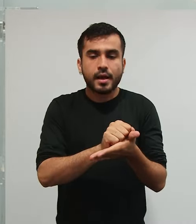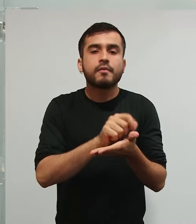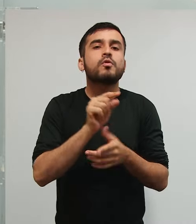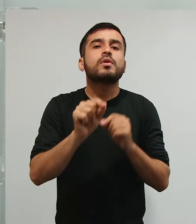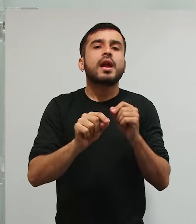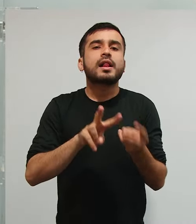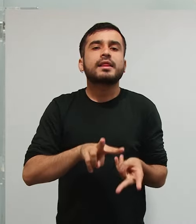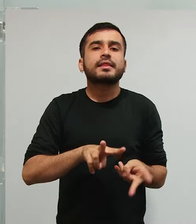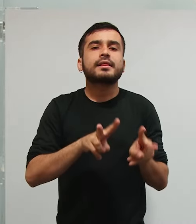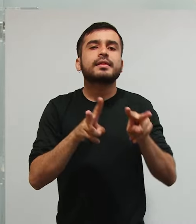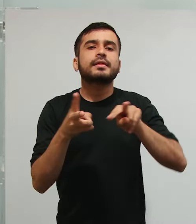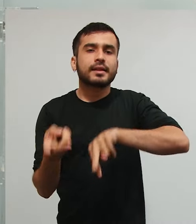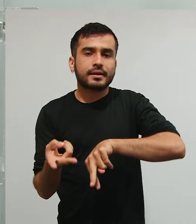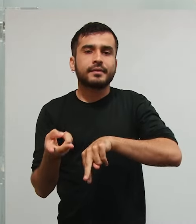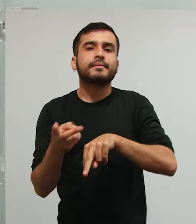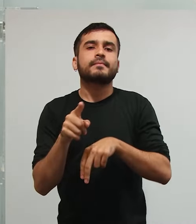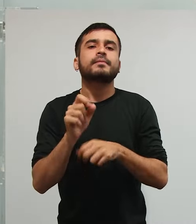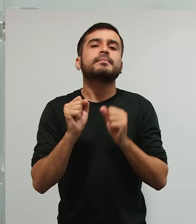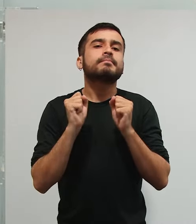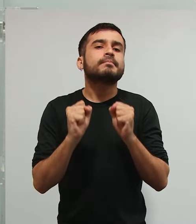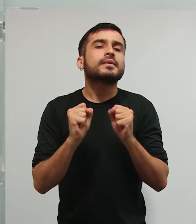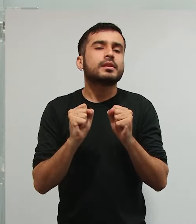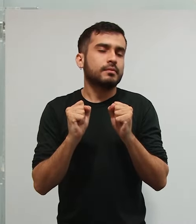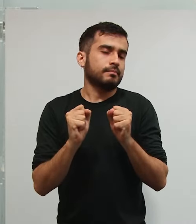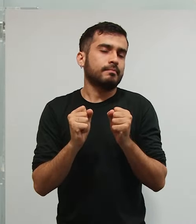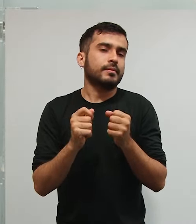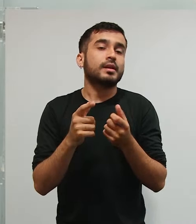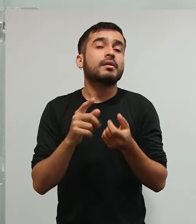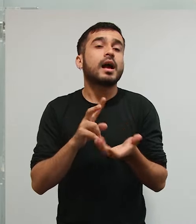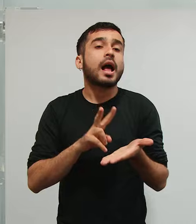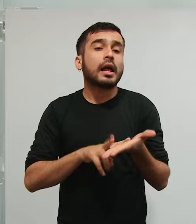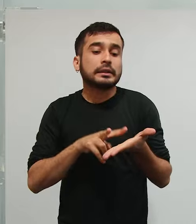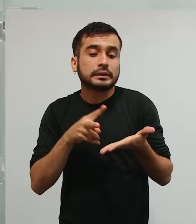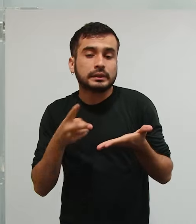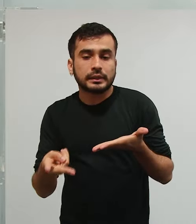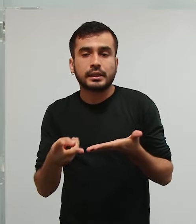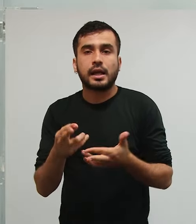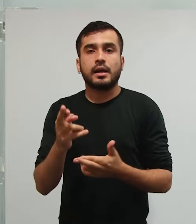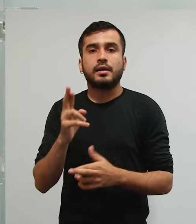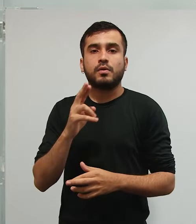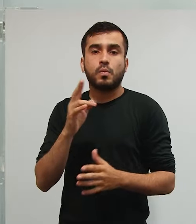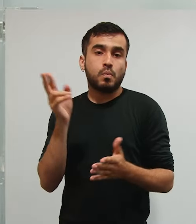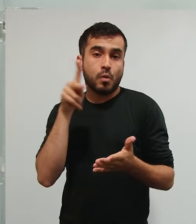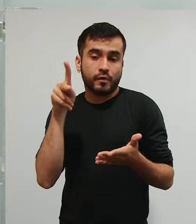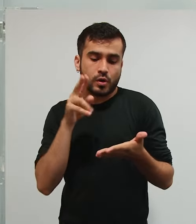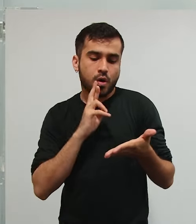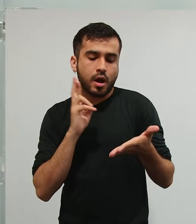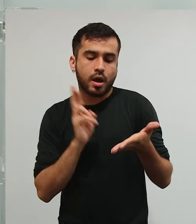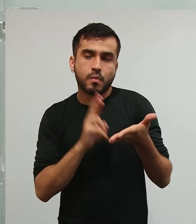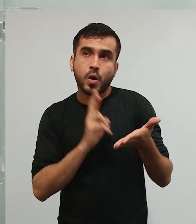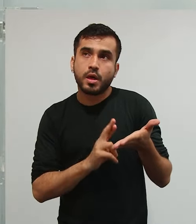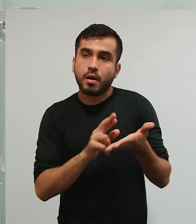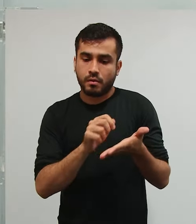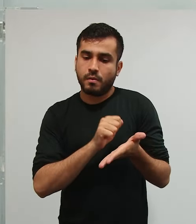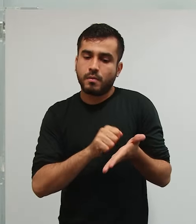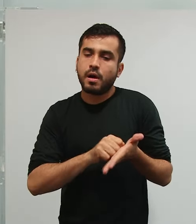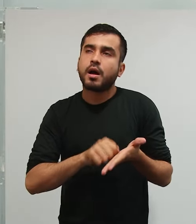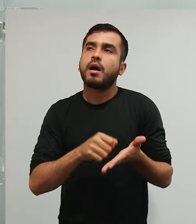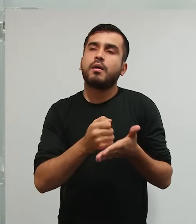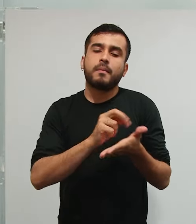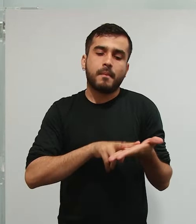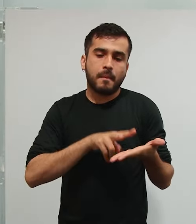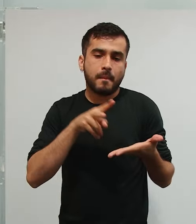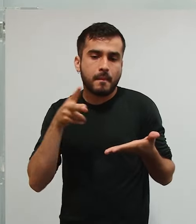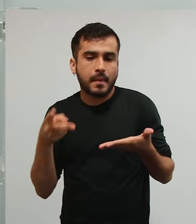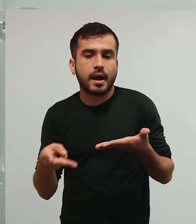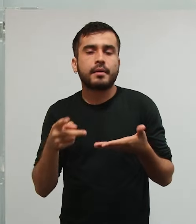você coletou, eles vão ser transcritos. Então haverá uma transcrição das respostas do